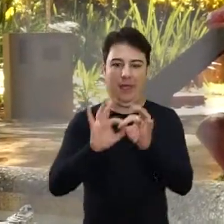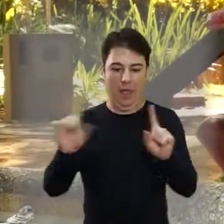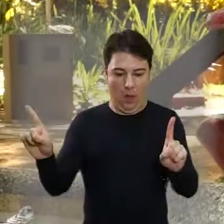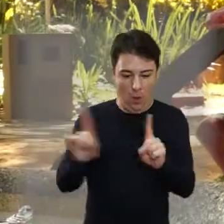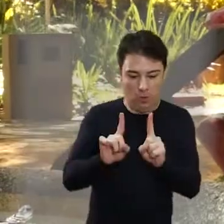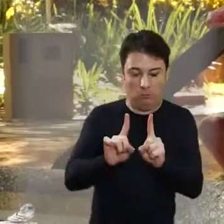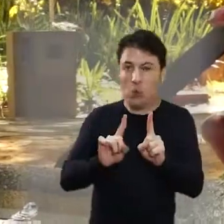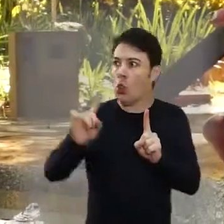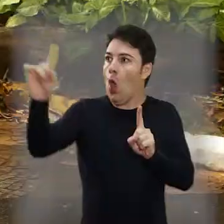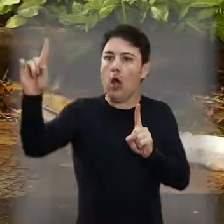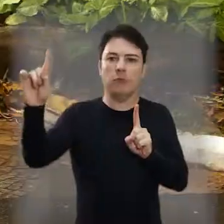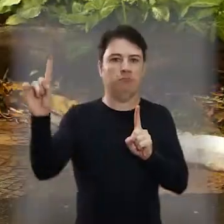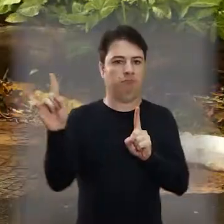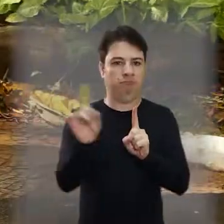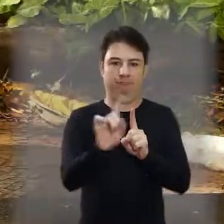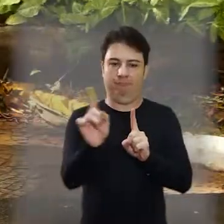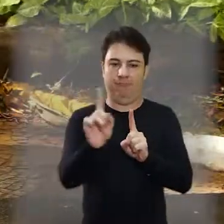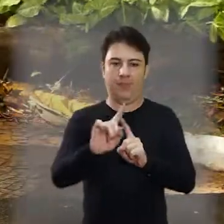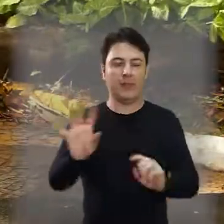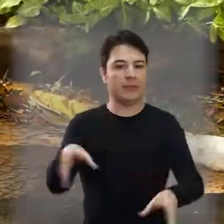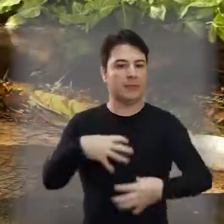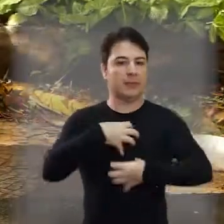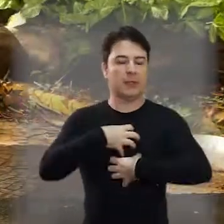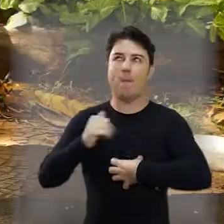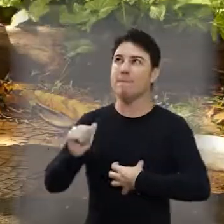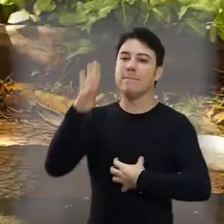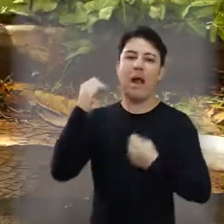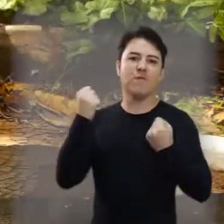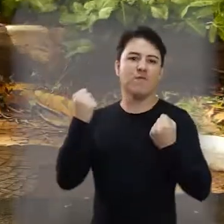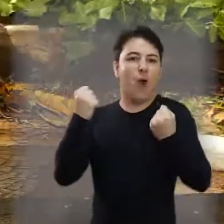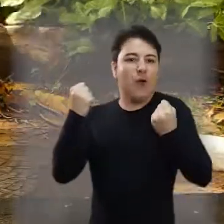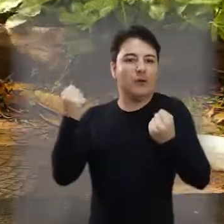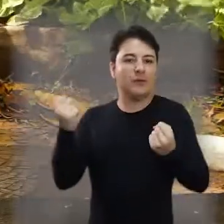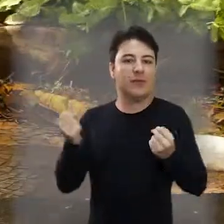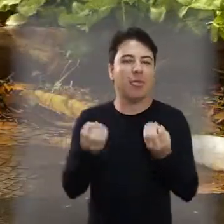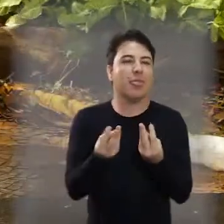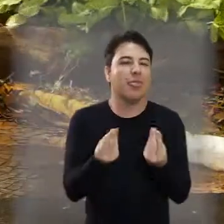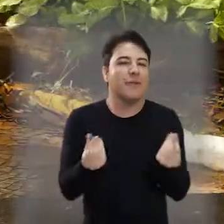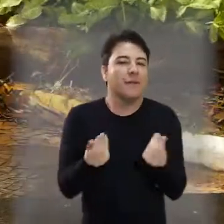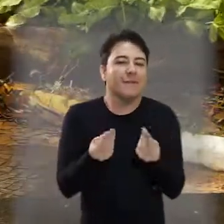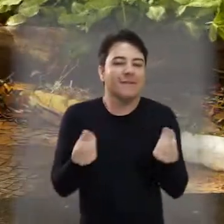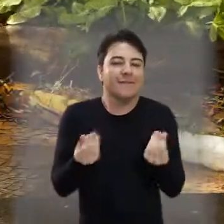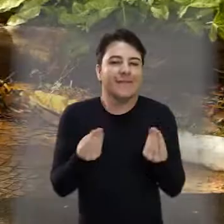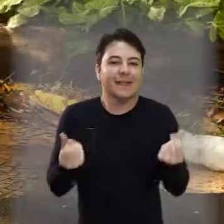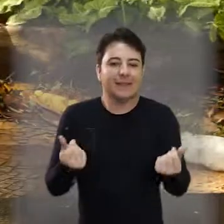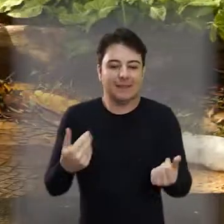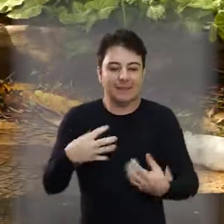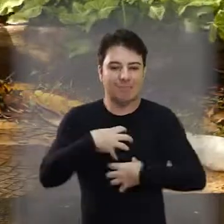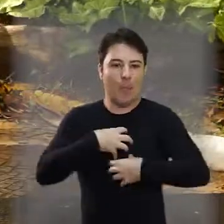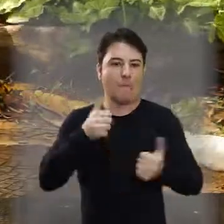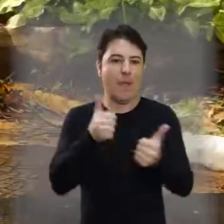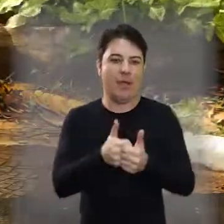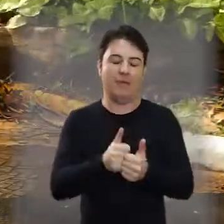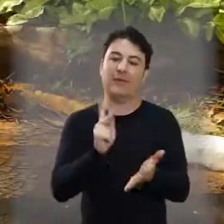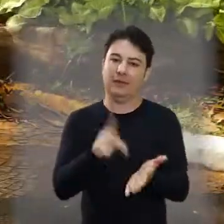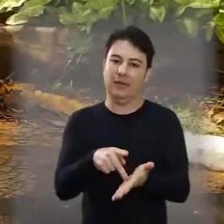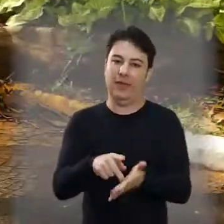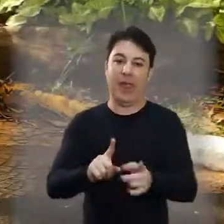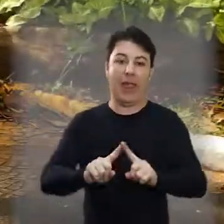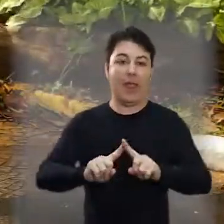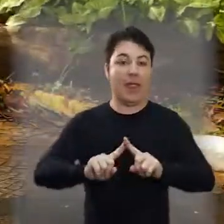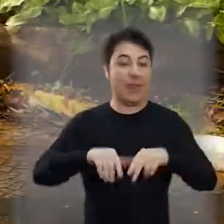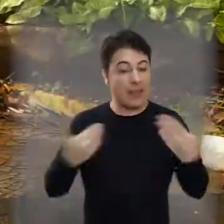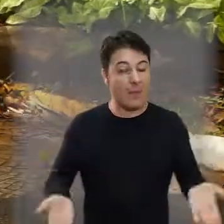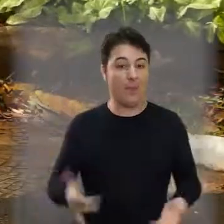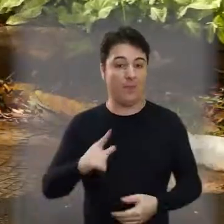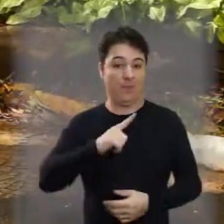metro de distância do público. Então tem uma conexão bem forte com as pessoas, tem essa coisa mais intimista de fato. Então basicamente a gente